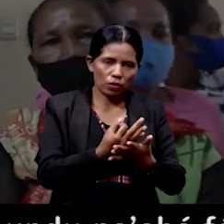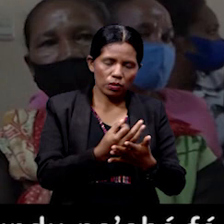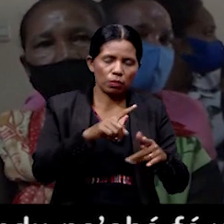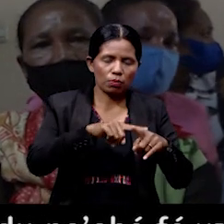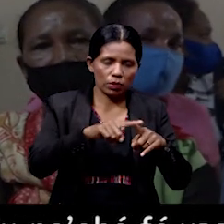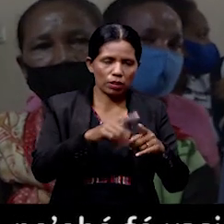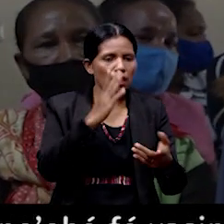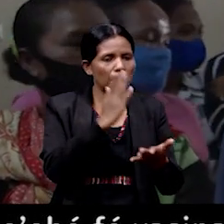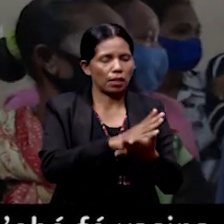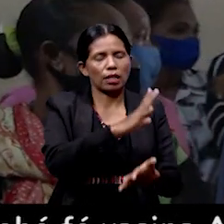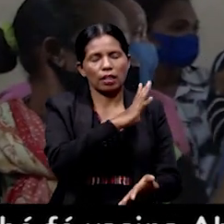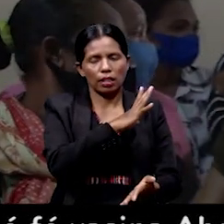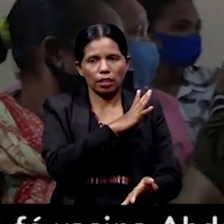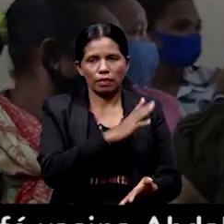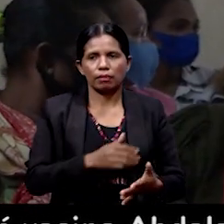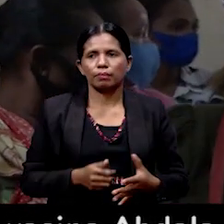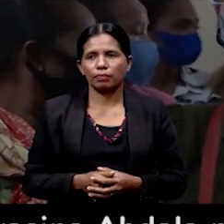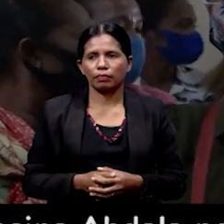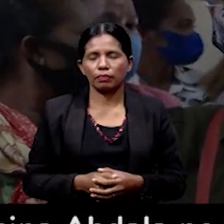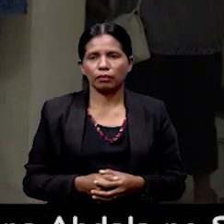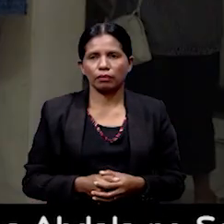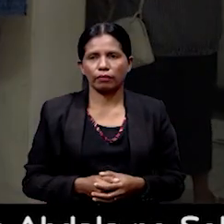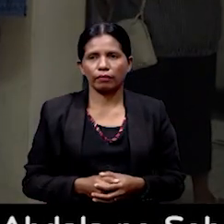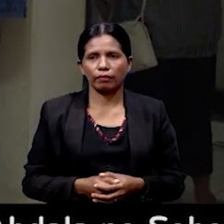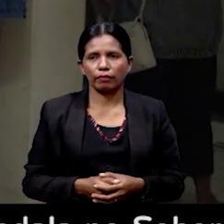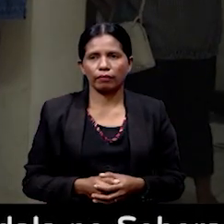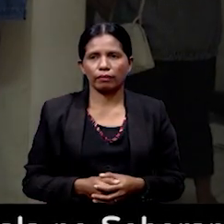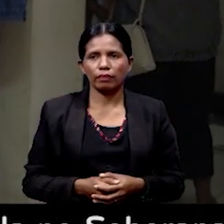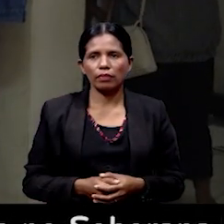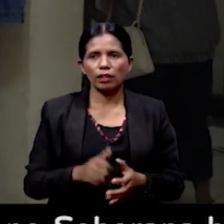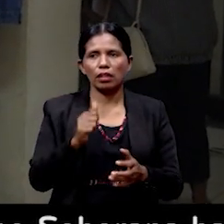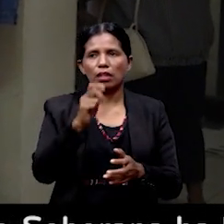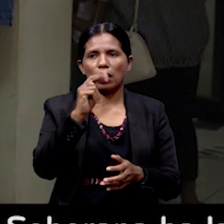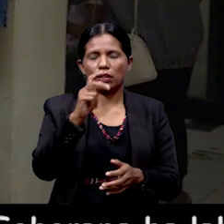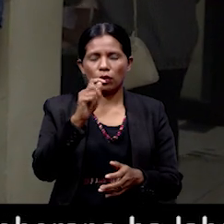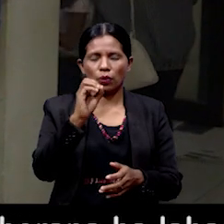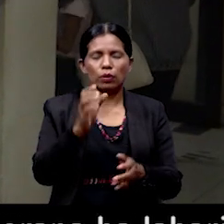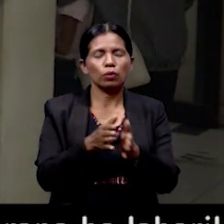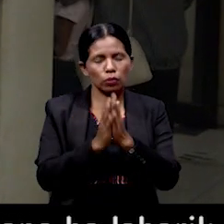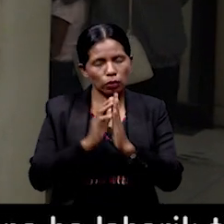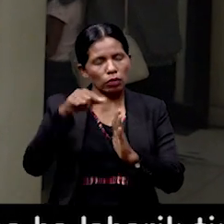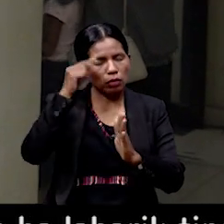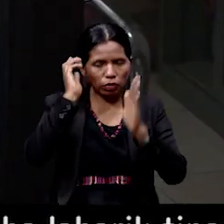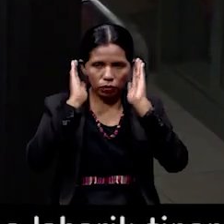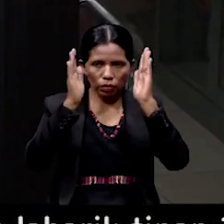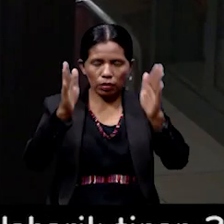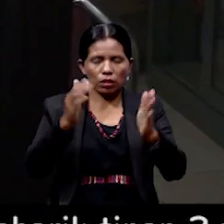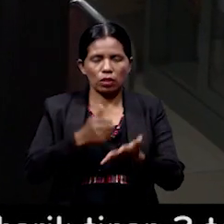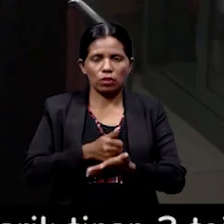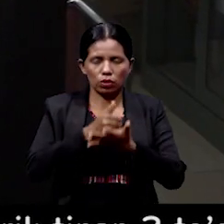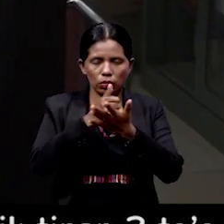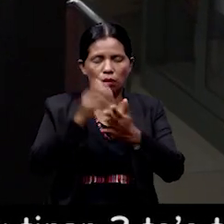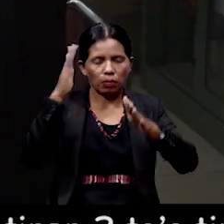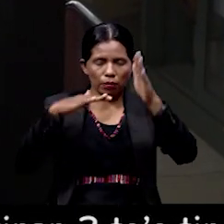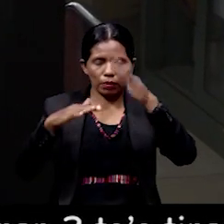ninya. Impere kile ora. António Soares suba governo tem que tau atenção ba assunto ne, atu